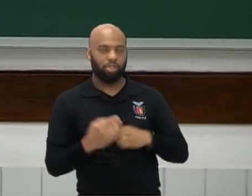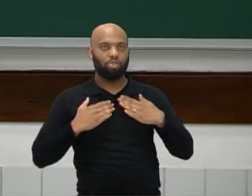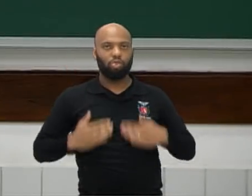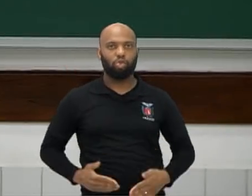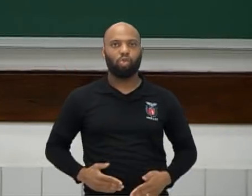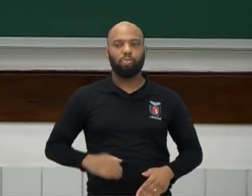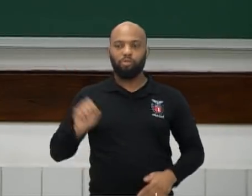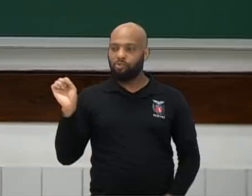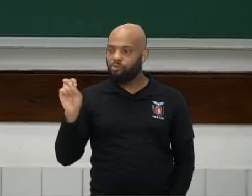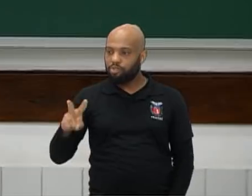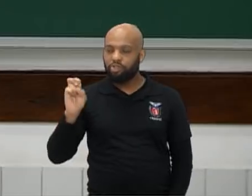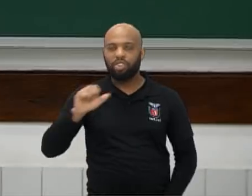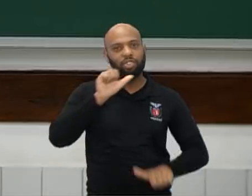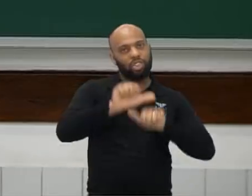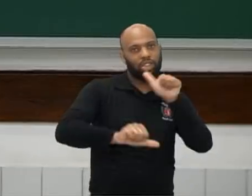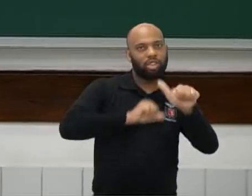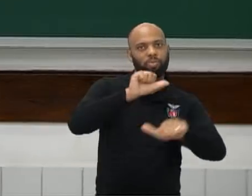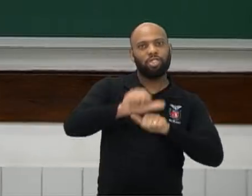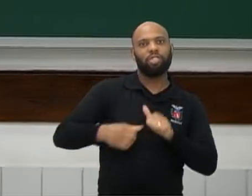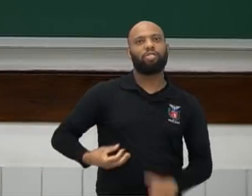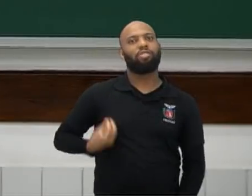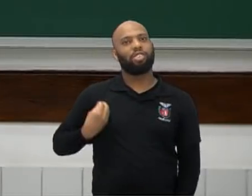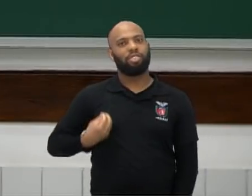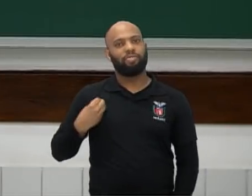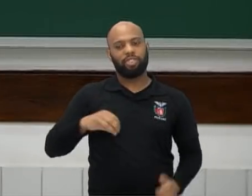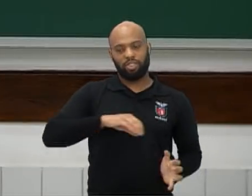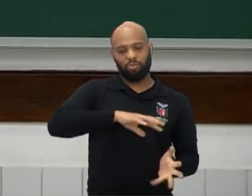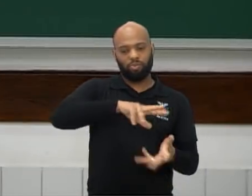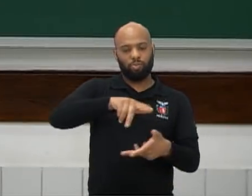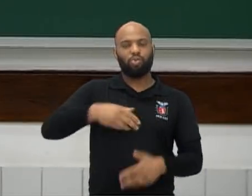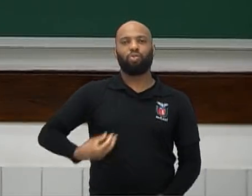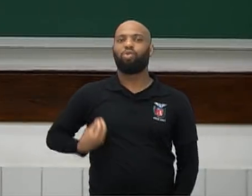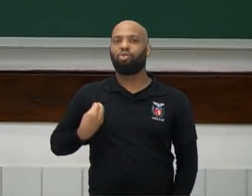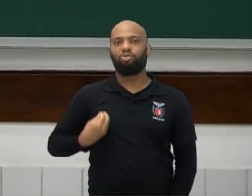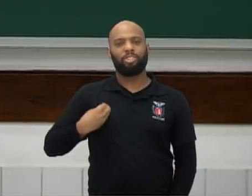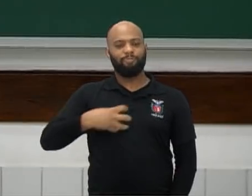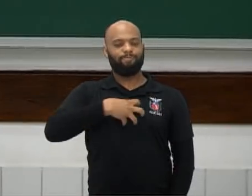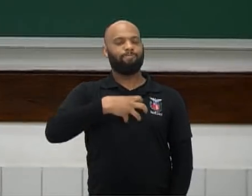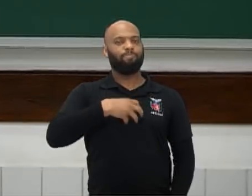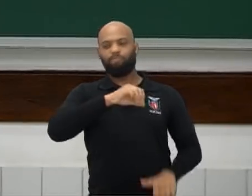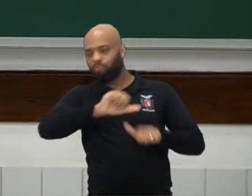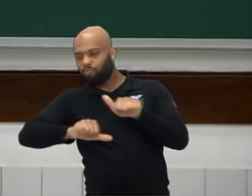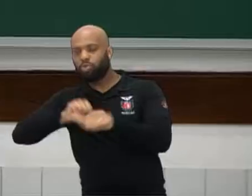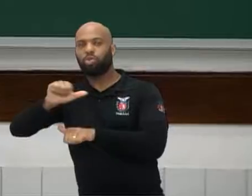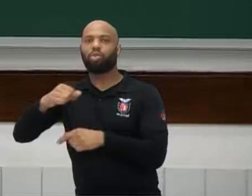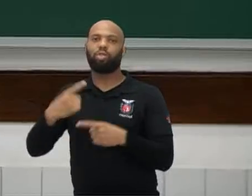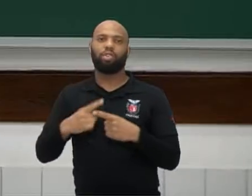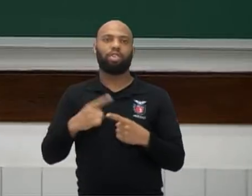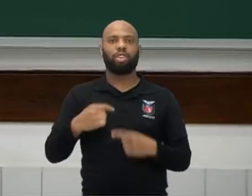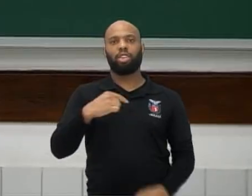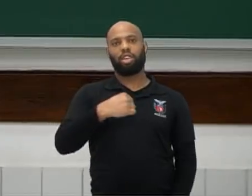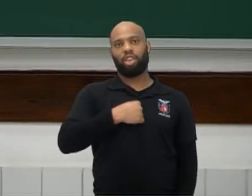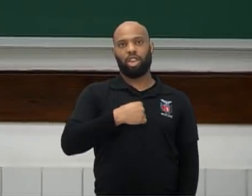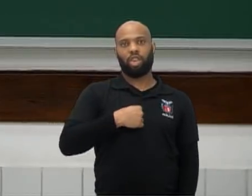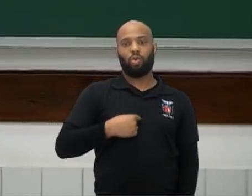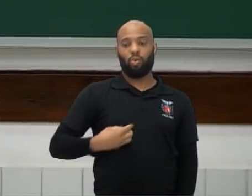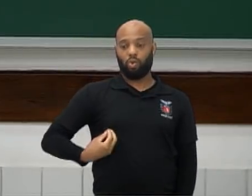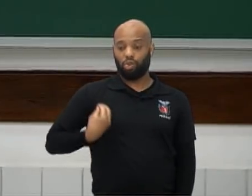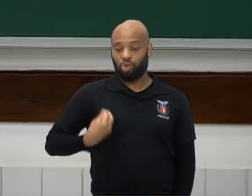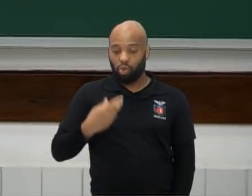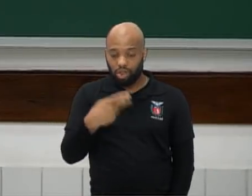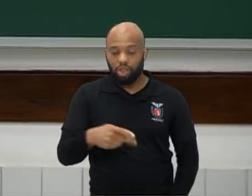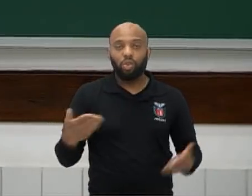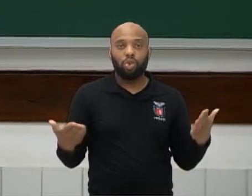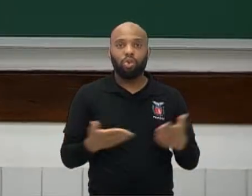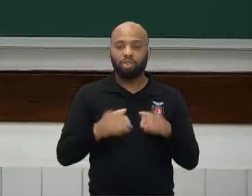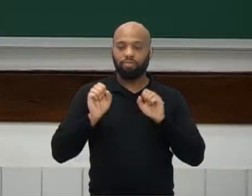mudou completamente, né, pessoal, a cara do nosso modo de viver. Fez com que eu tenha que estar aqui dando aula para